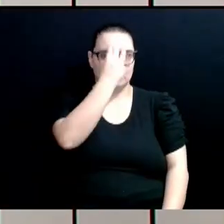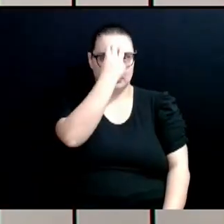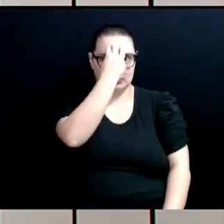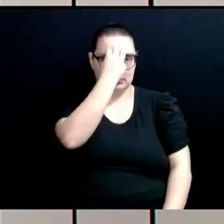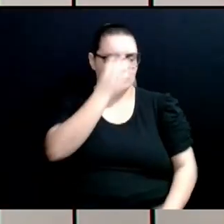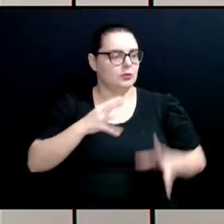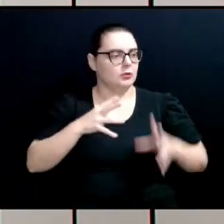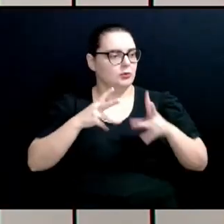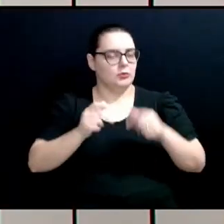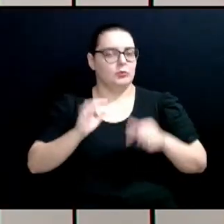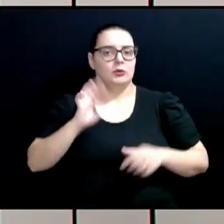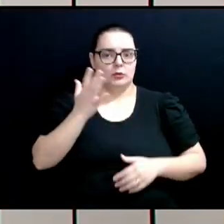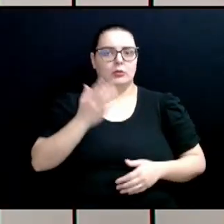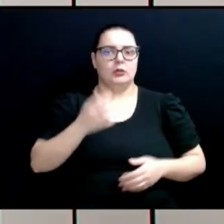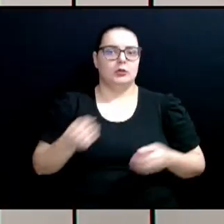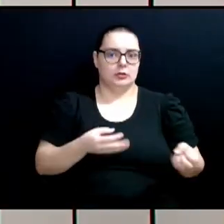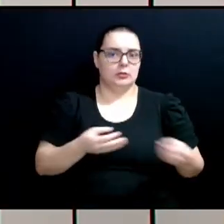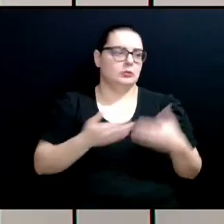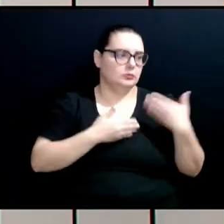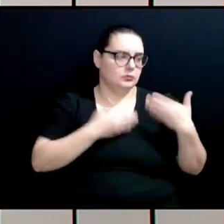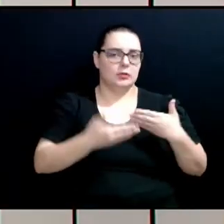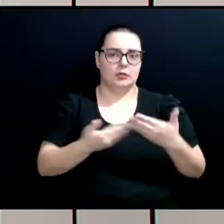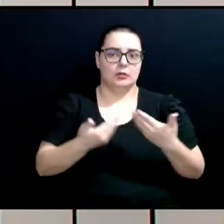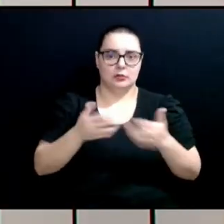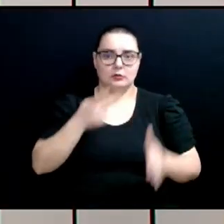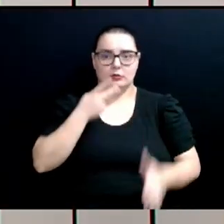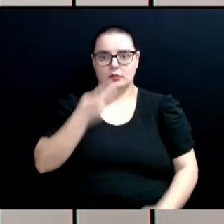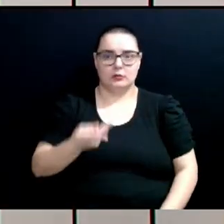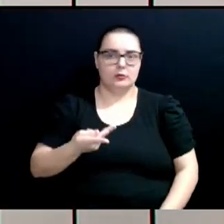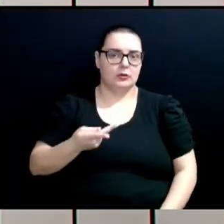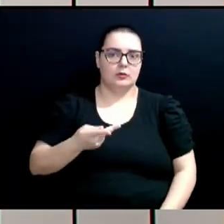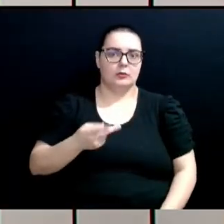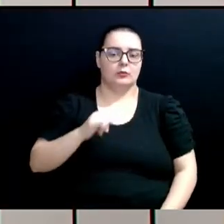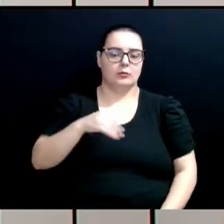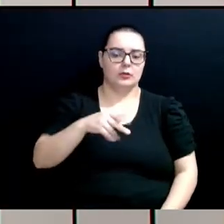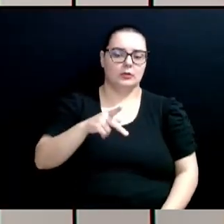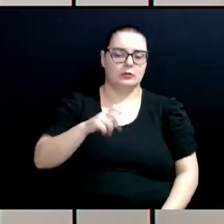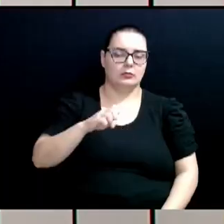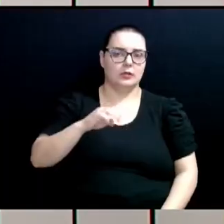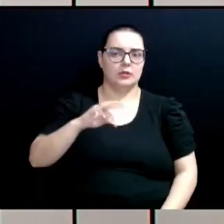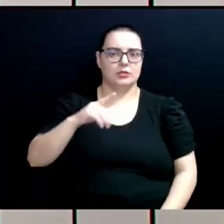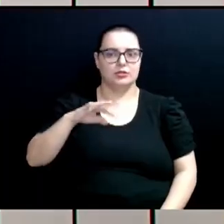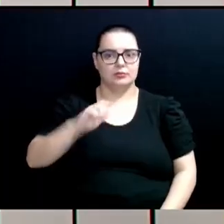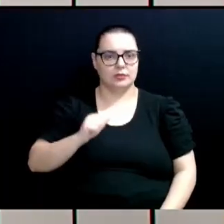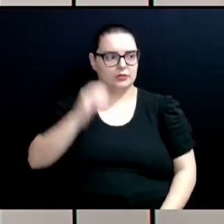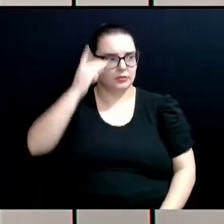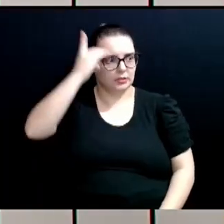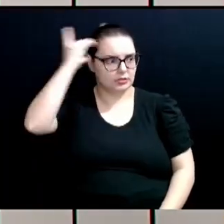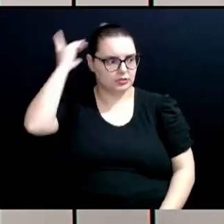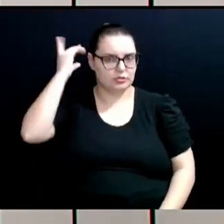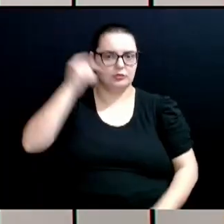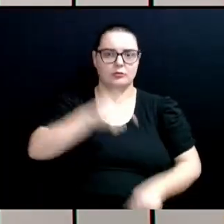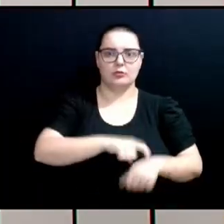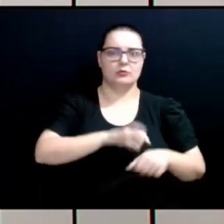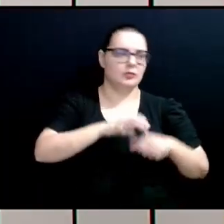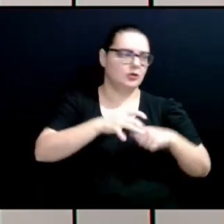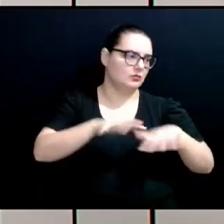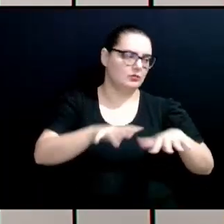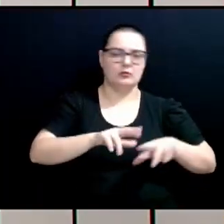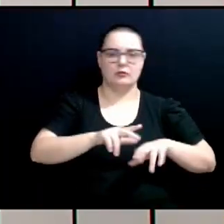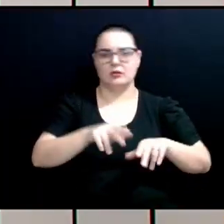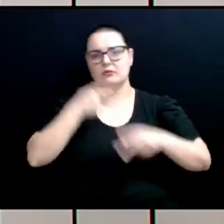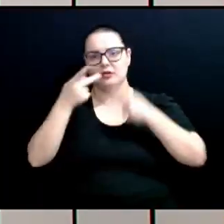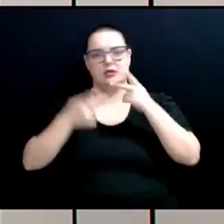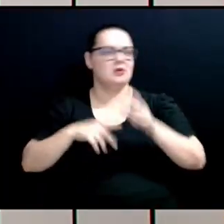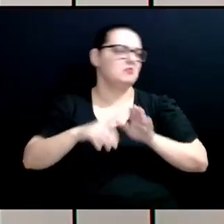aconteceu recentemente, né, na minha abertura eu citei, com o impeachment da ex-presidente Dilma, na época da pandemia, muitas pessoas falando, meu direito de ir e